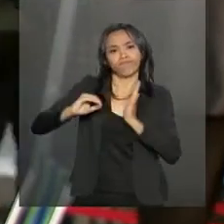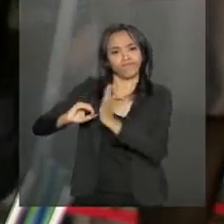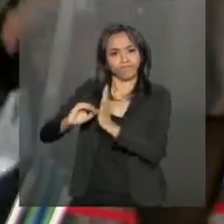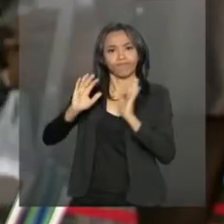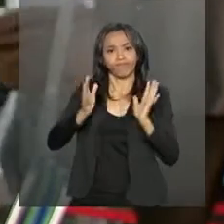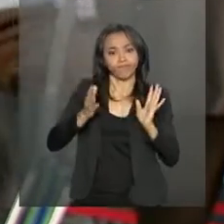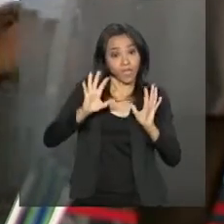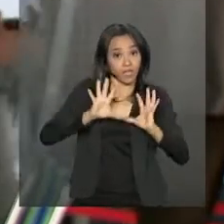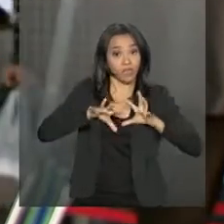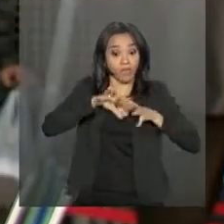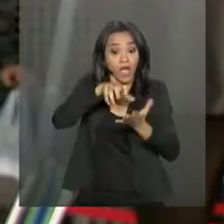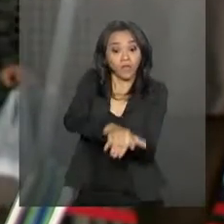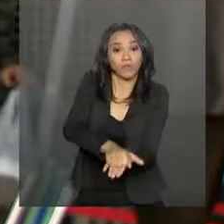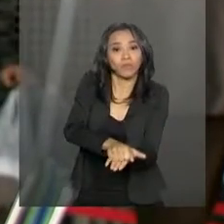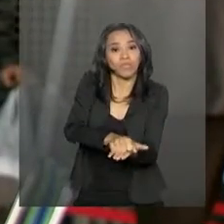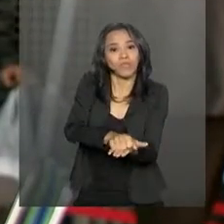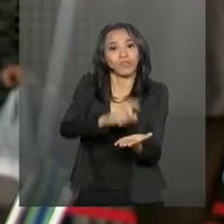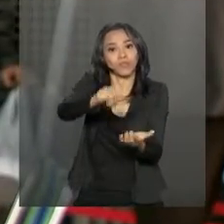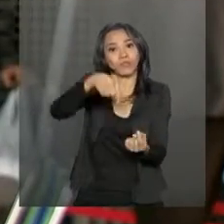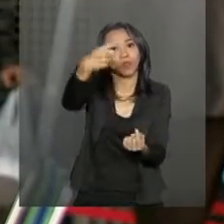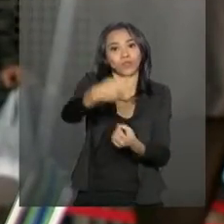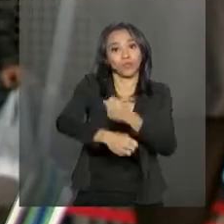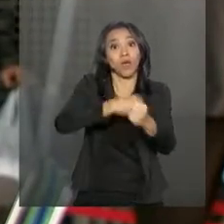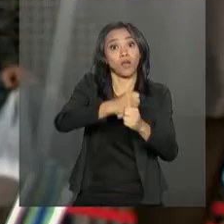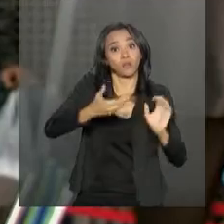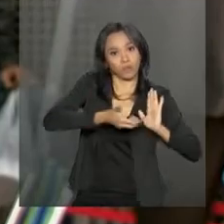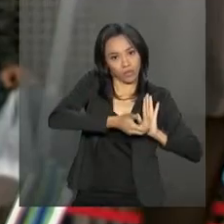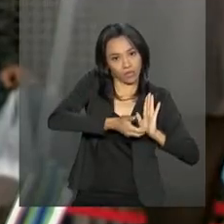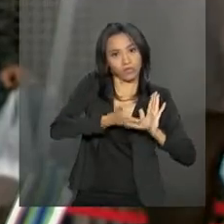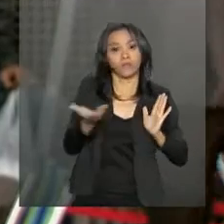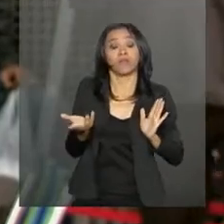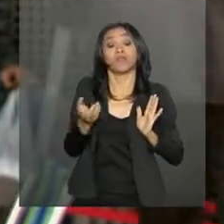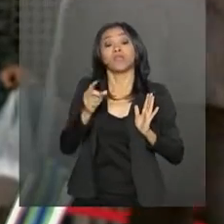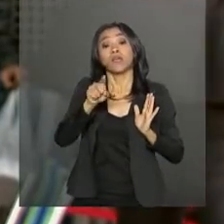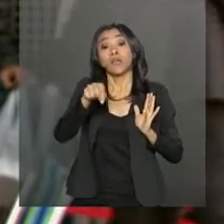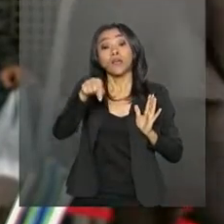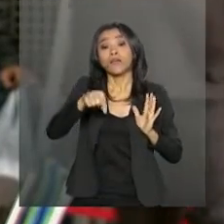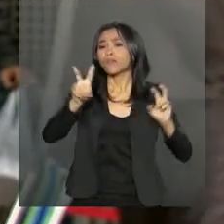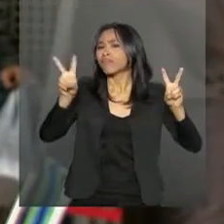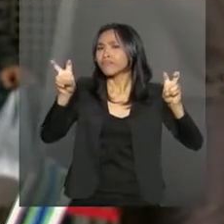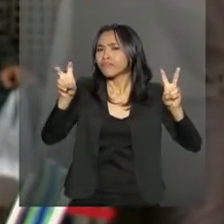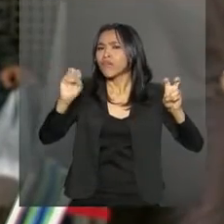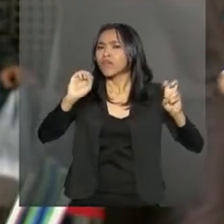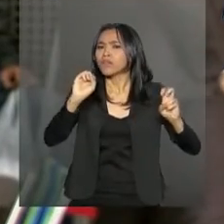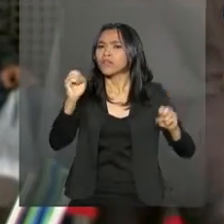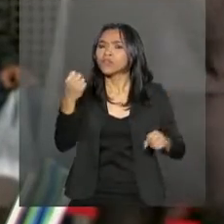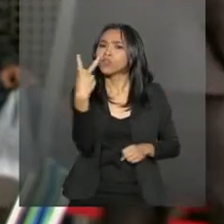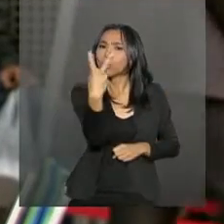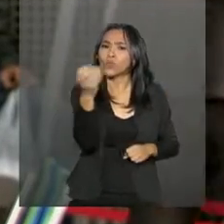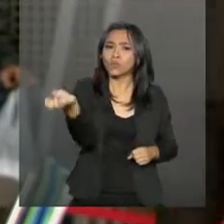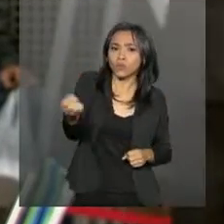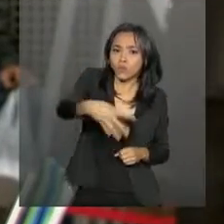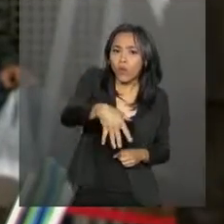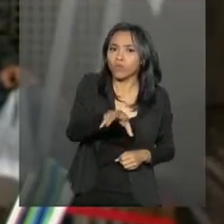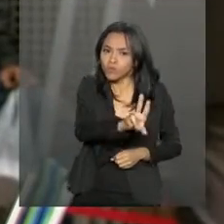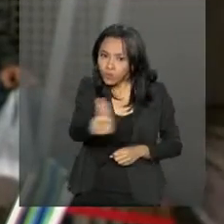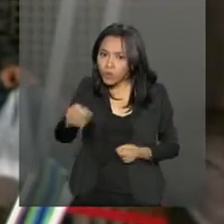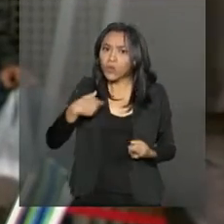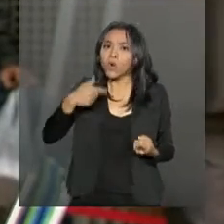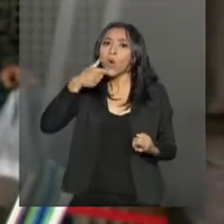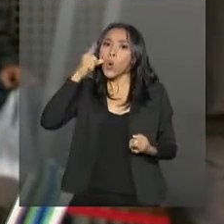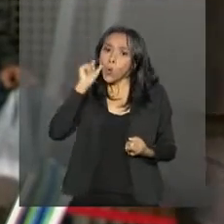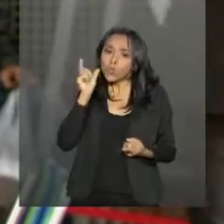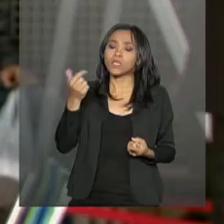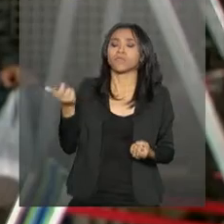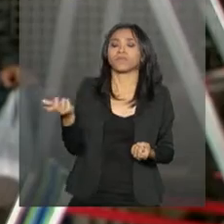que vai assumir a partir do ano que vem ea expectativa por aqui é sobre o anúncio de dois novos nomes ontem o ministro nixon